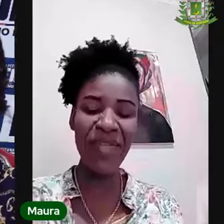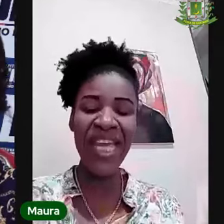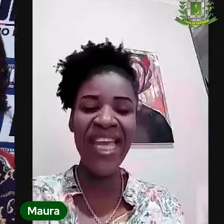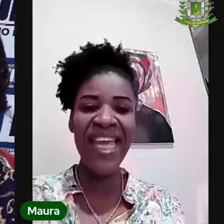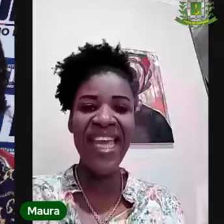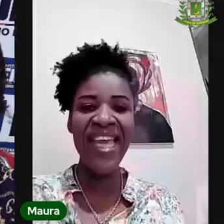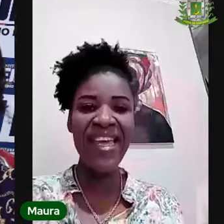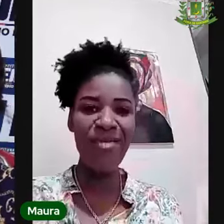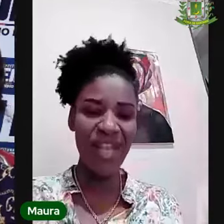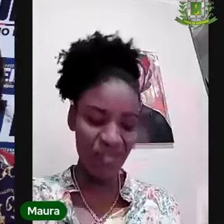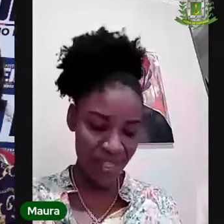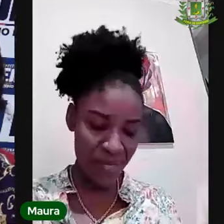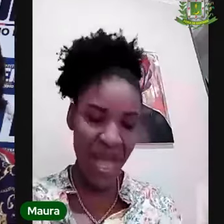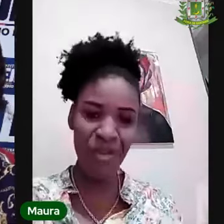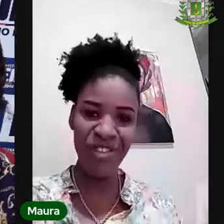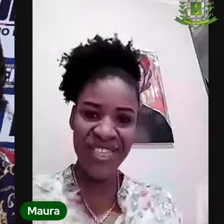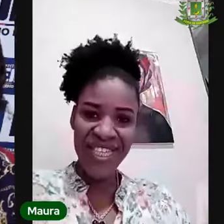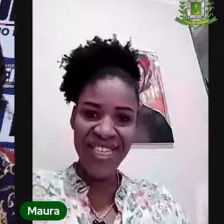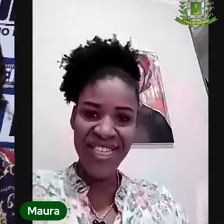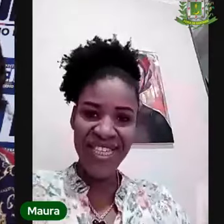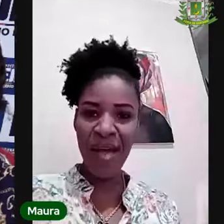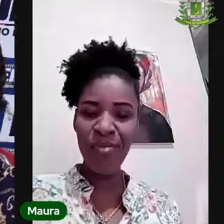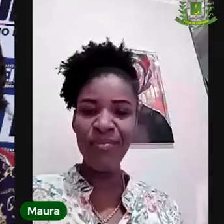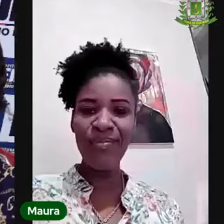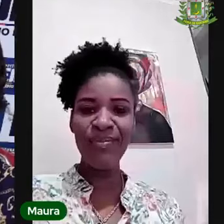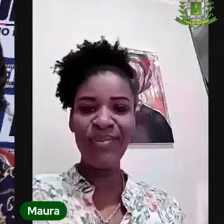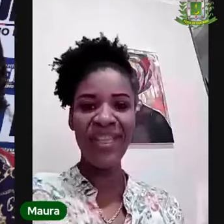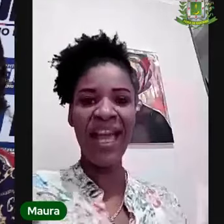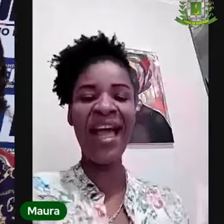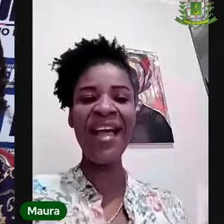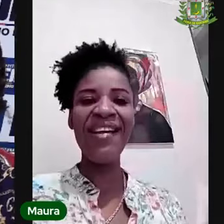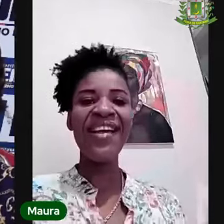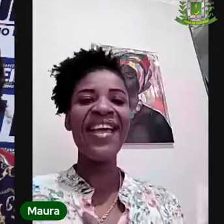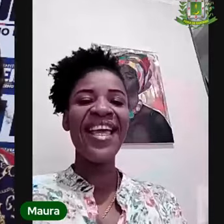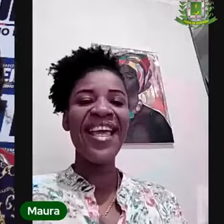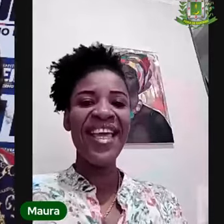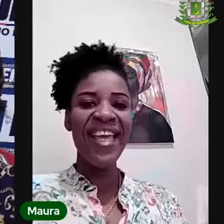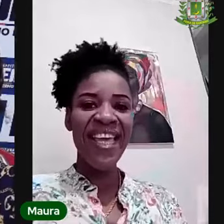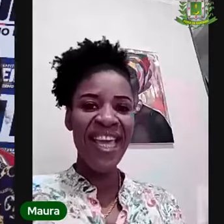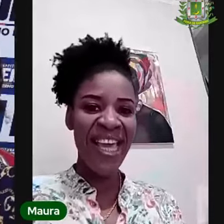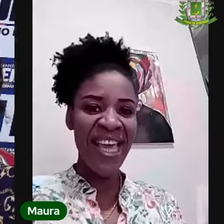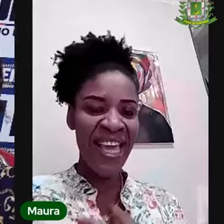estudantes. Eu quero fazer minha audiodescrição, tá?